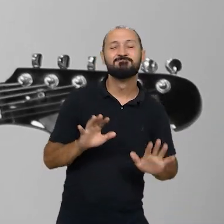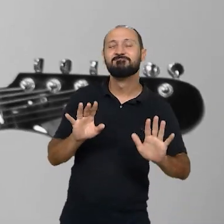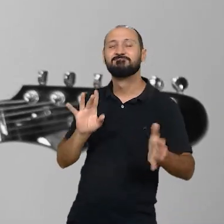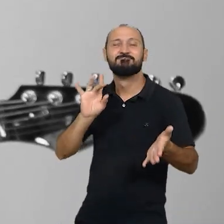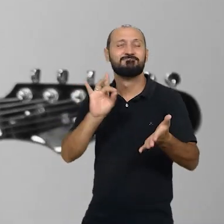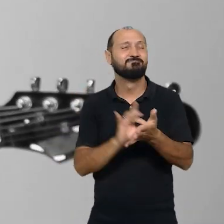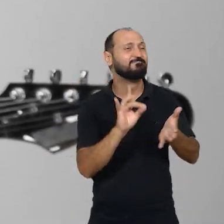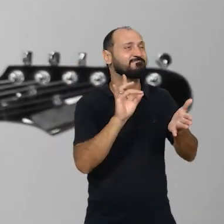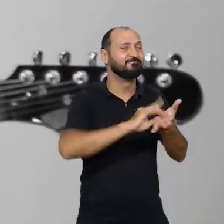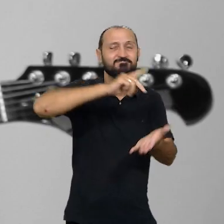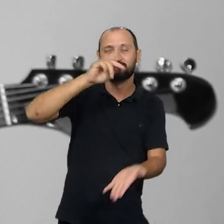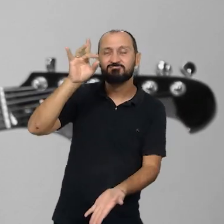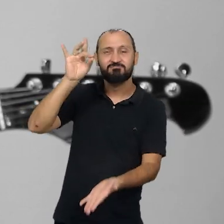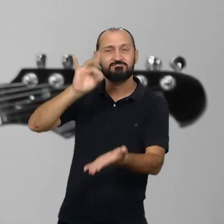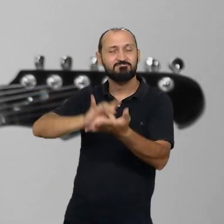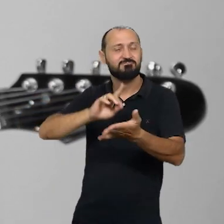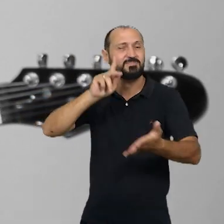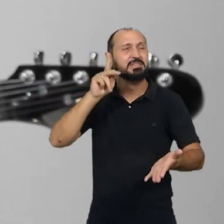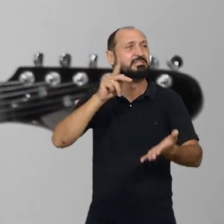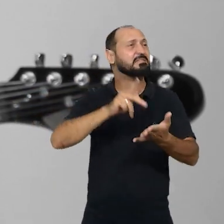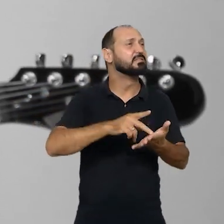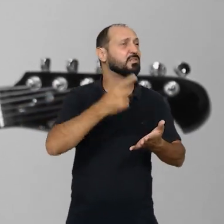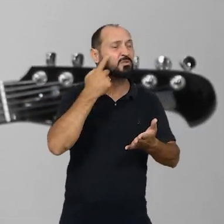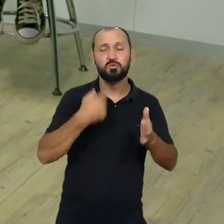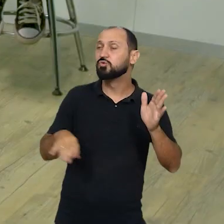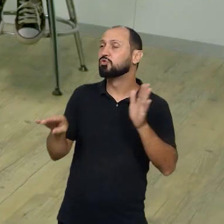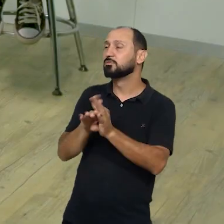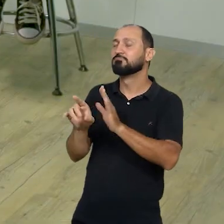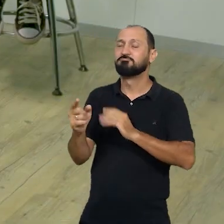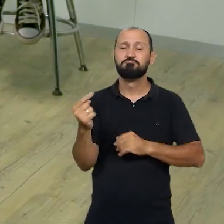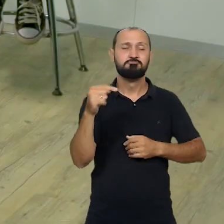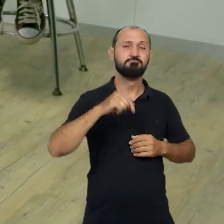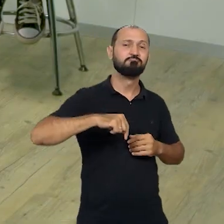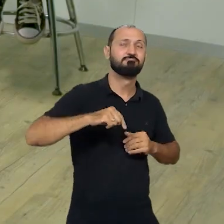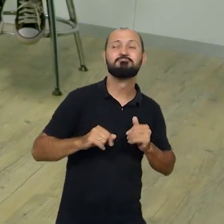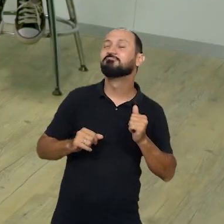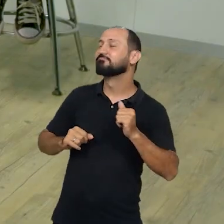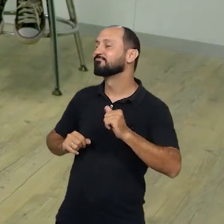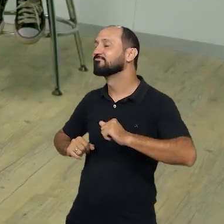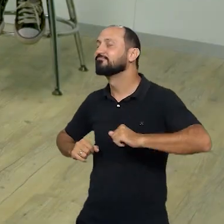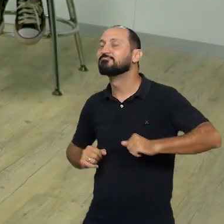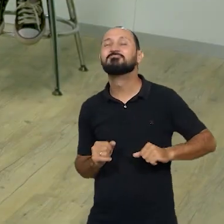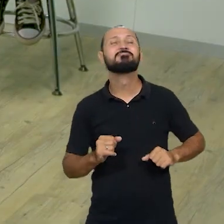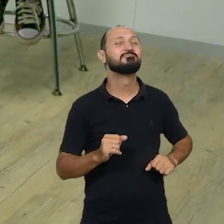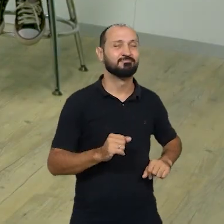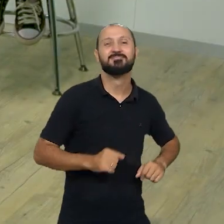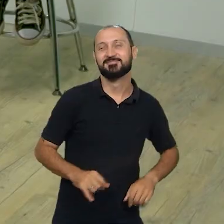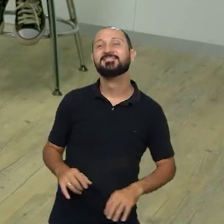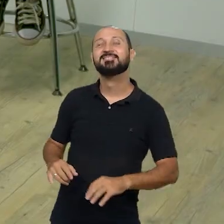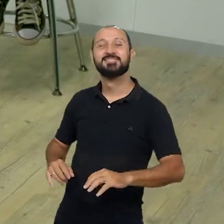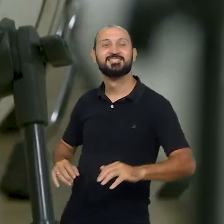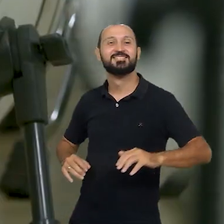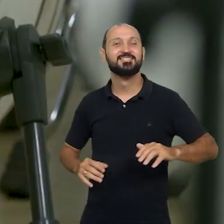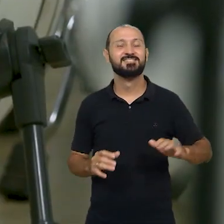Que me deixando louca me faz descobrir a real da realidade que te trouxe